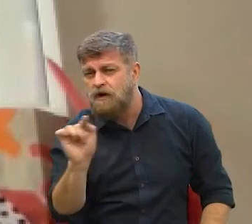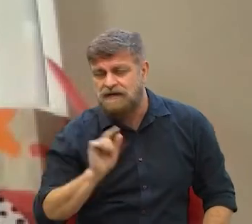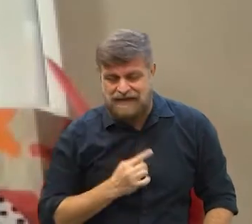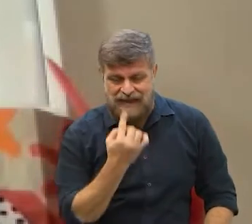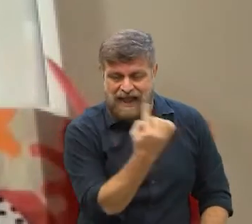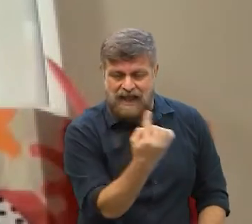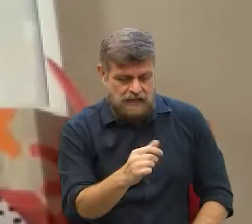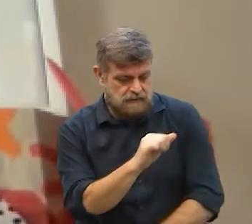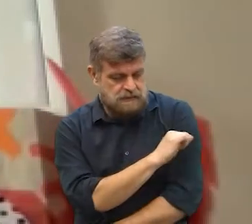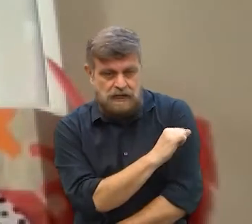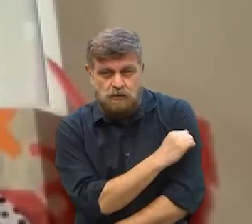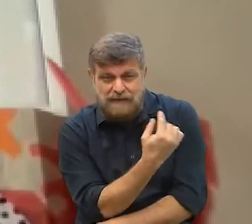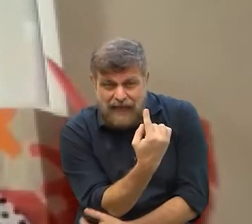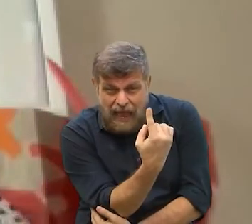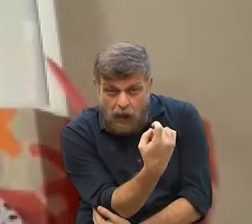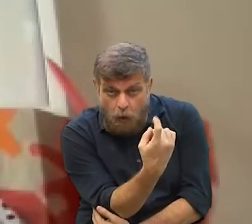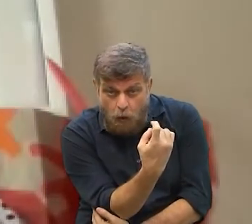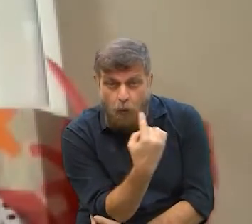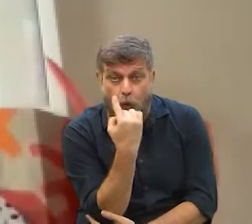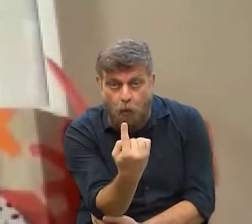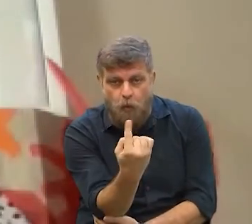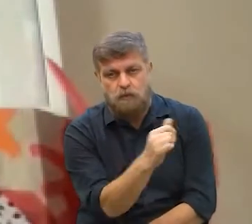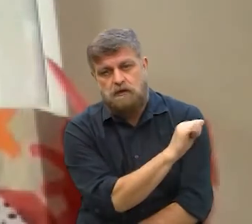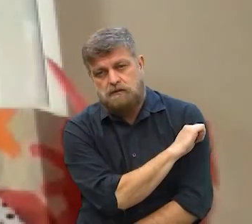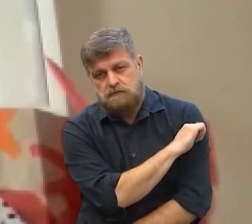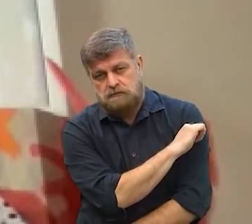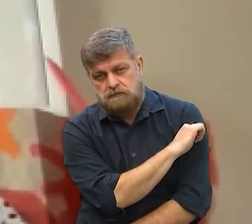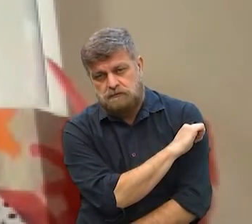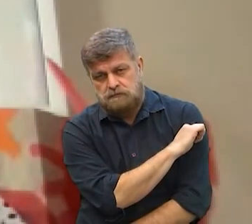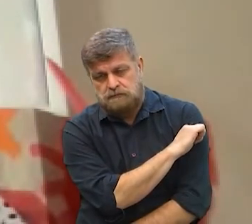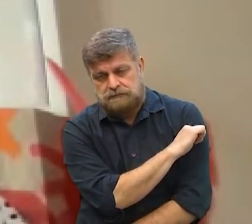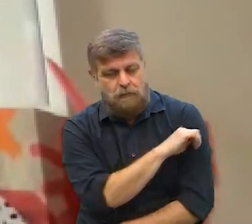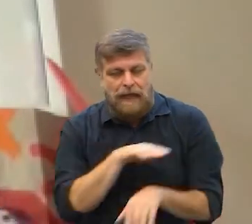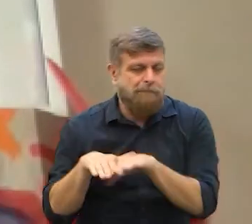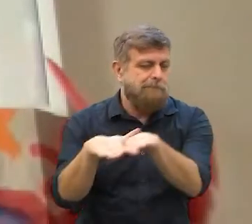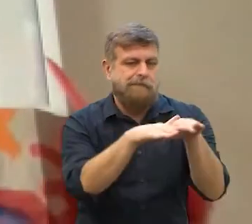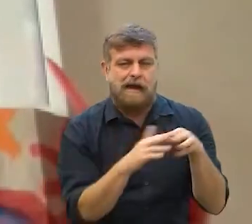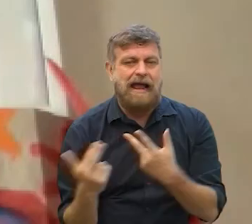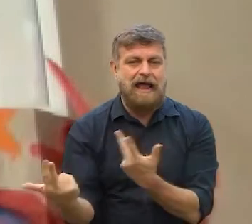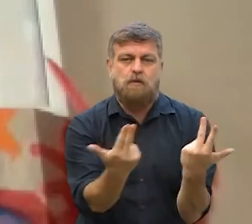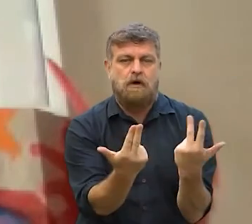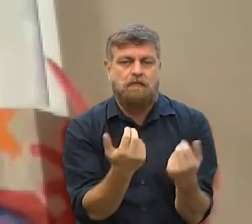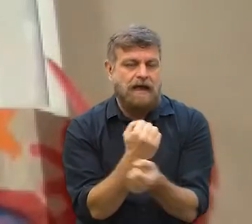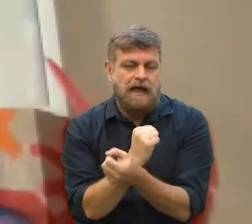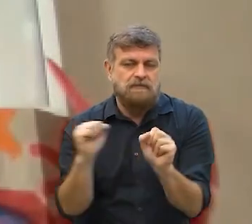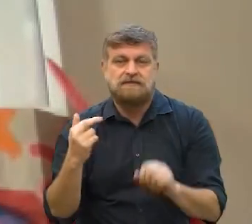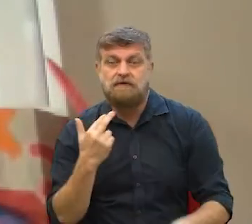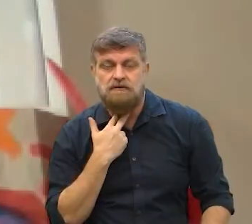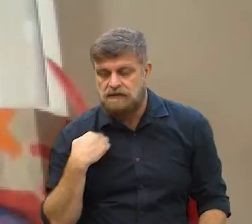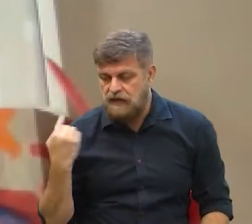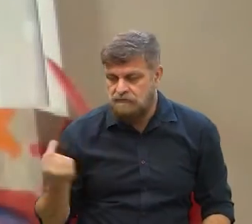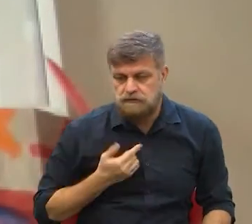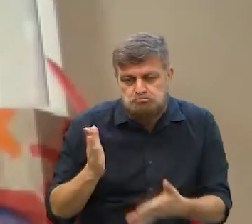cada aluno é um aluno. E, portanto, não é possível a